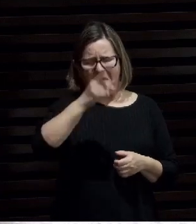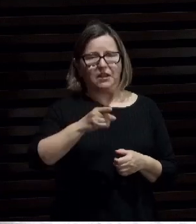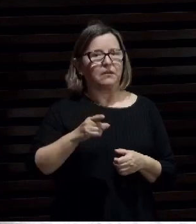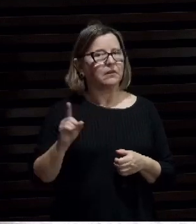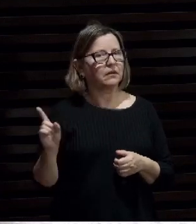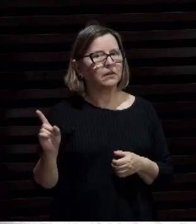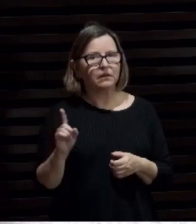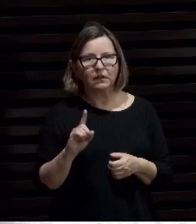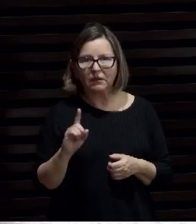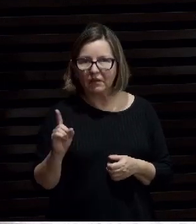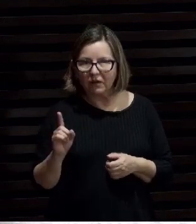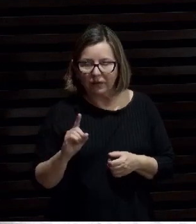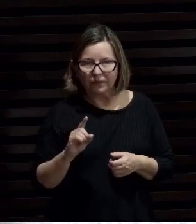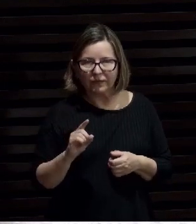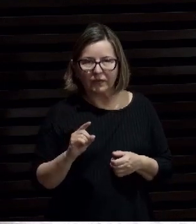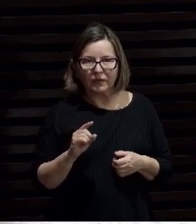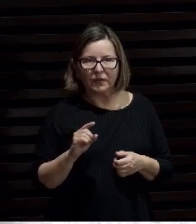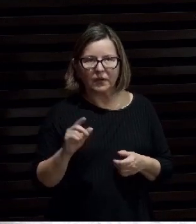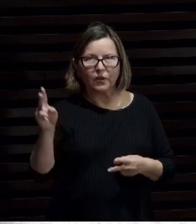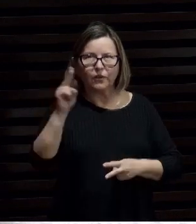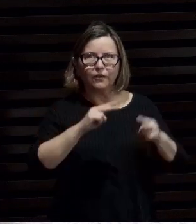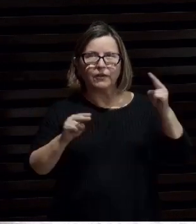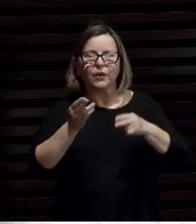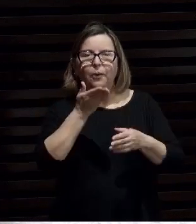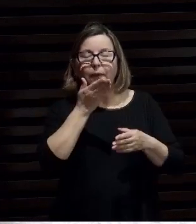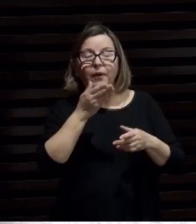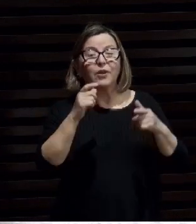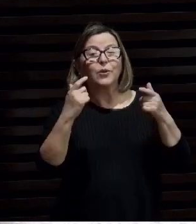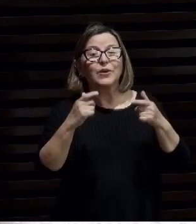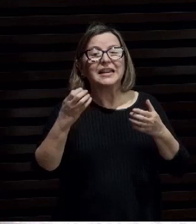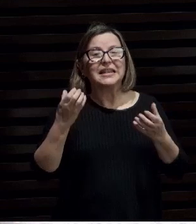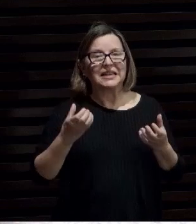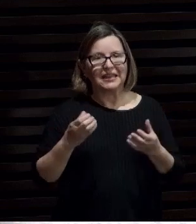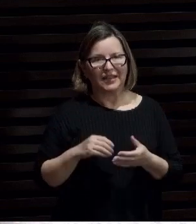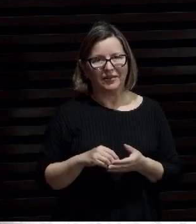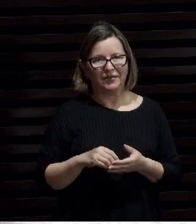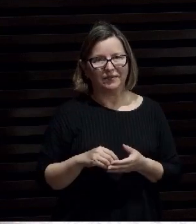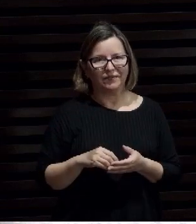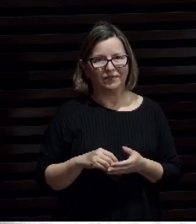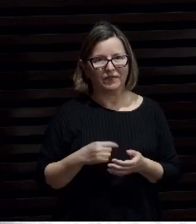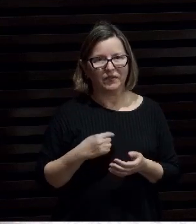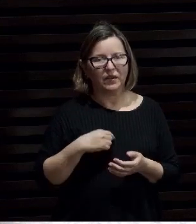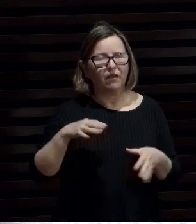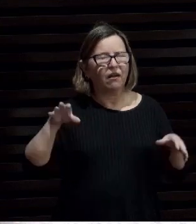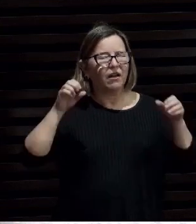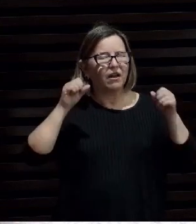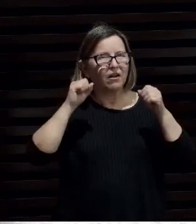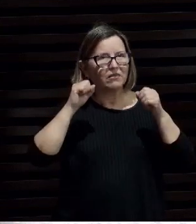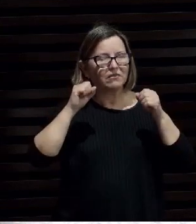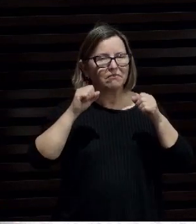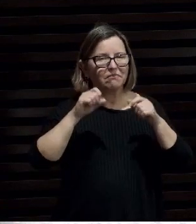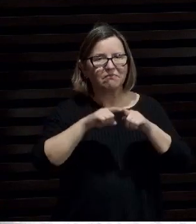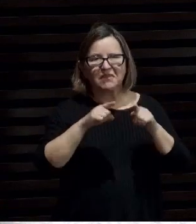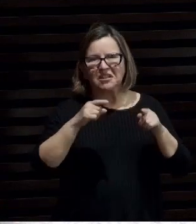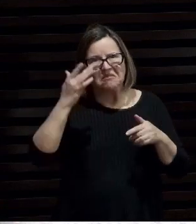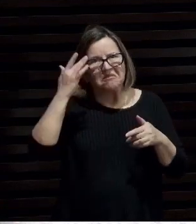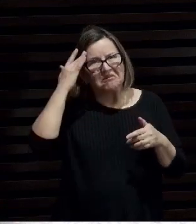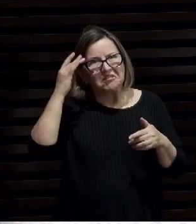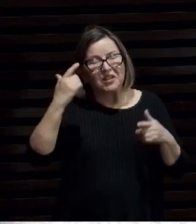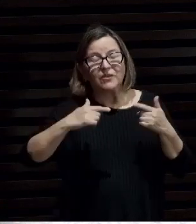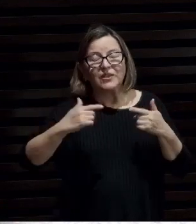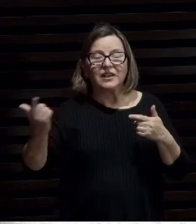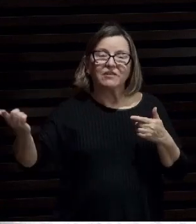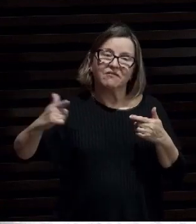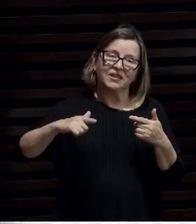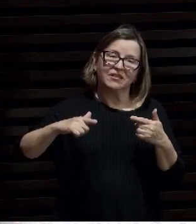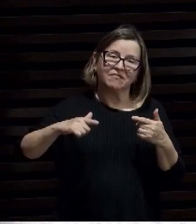Não. O vento assopra onde quer. E ouves a sua voz, mas não sabe de onde vem, nem para